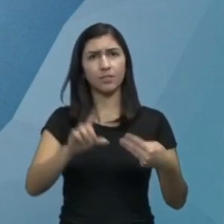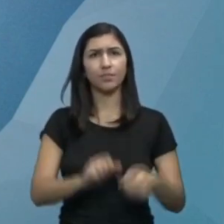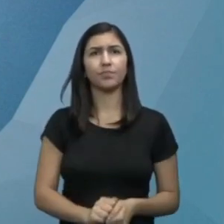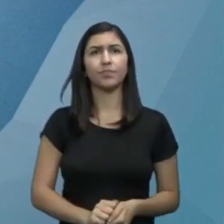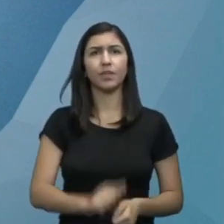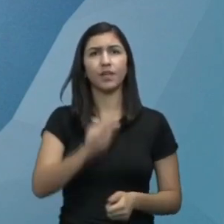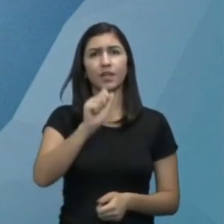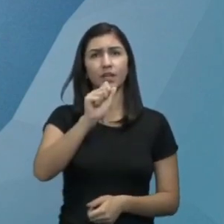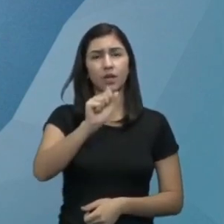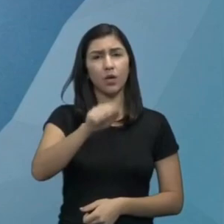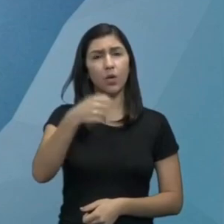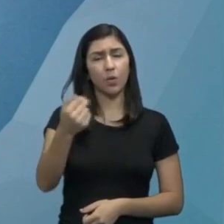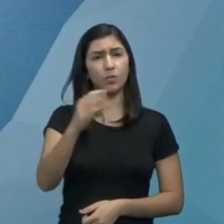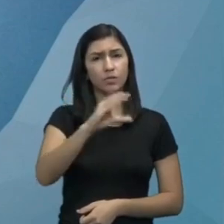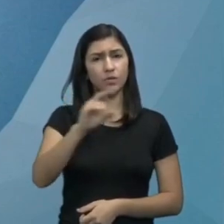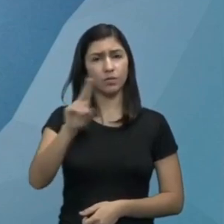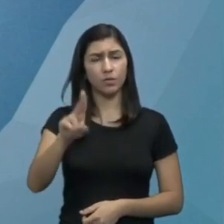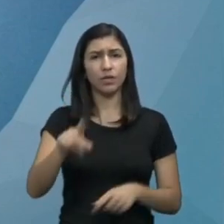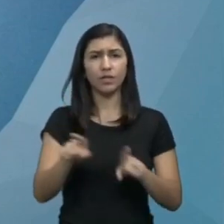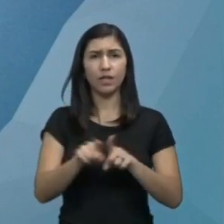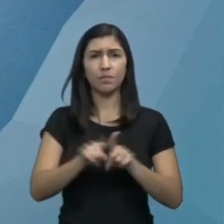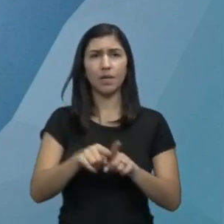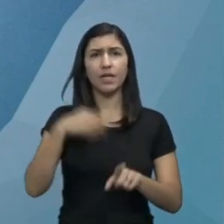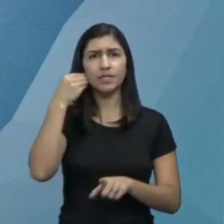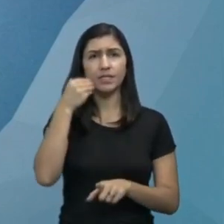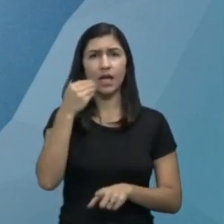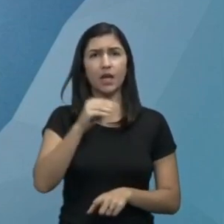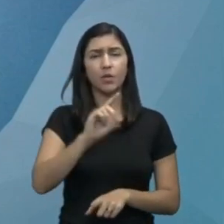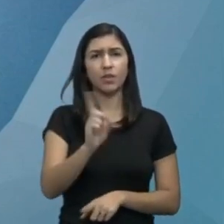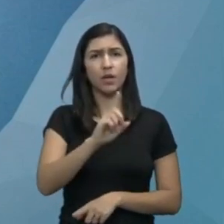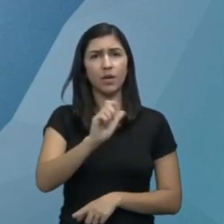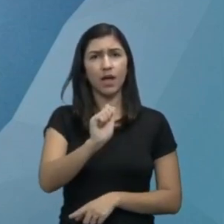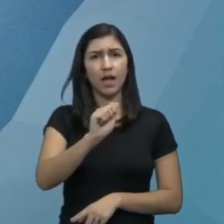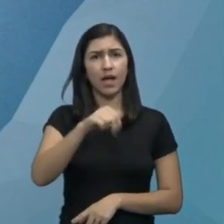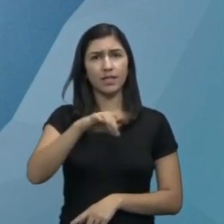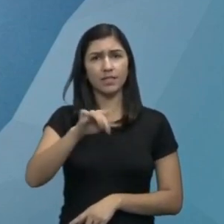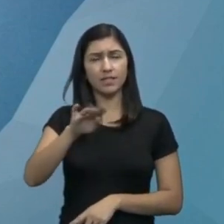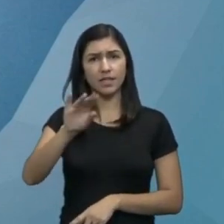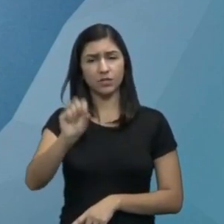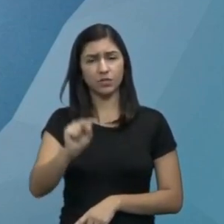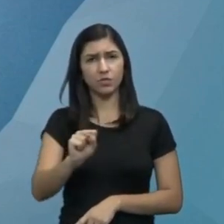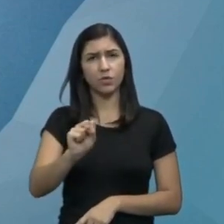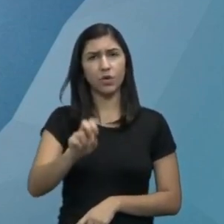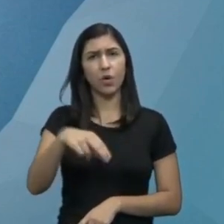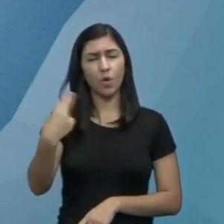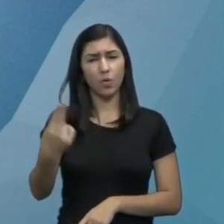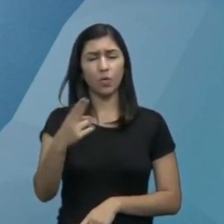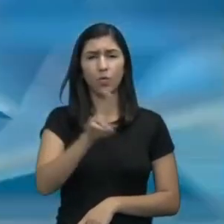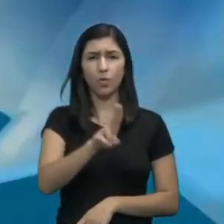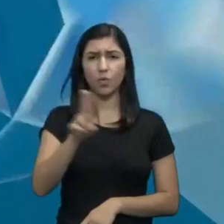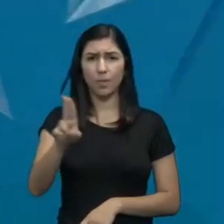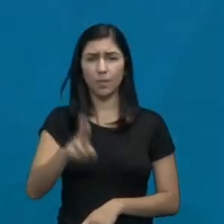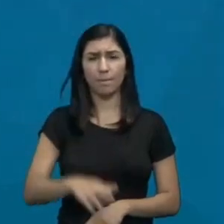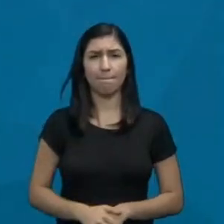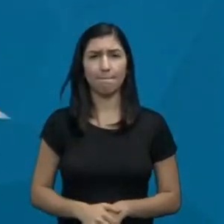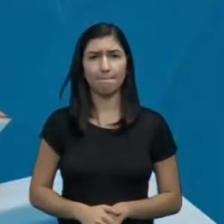não drenados, ou CU, e ensaios não adensados e não drenados, ou UU.